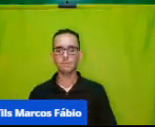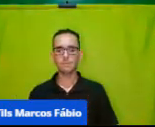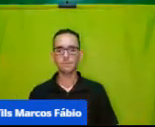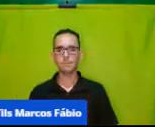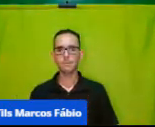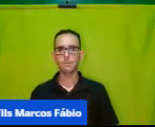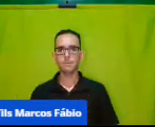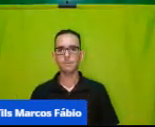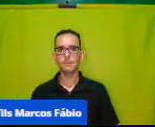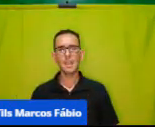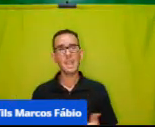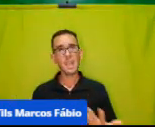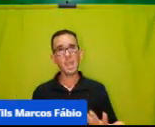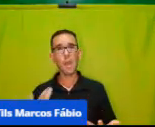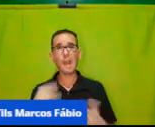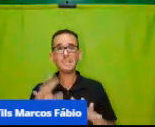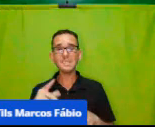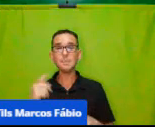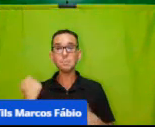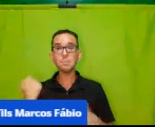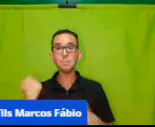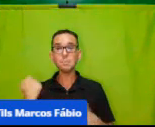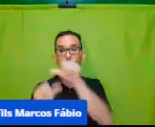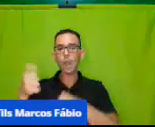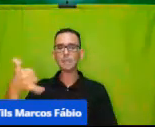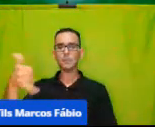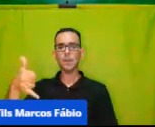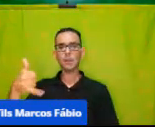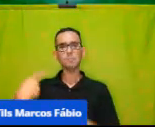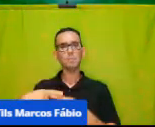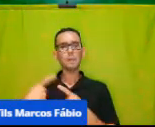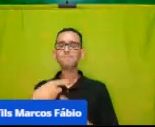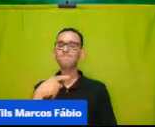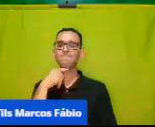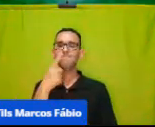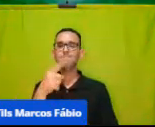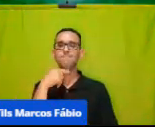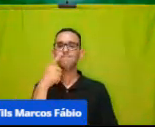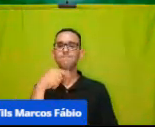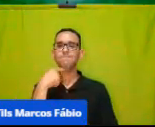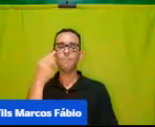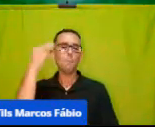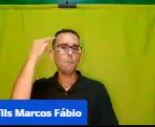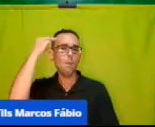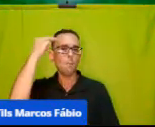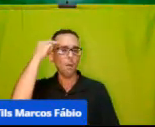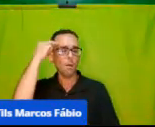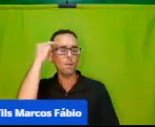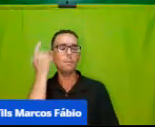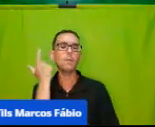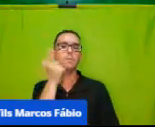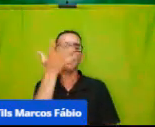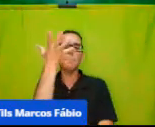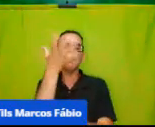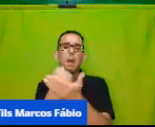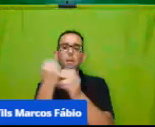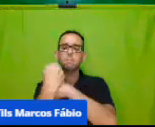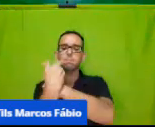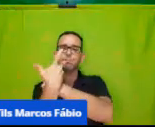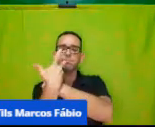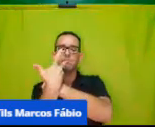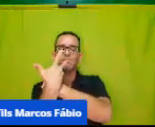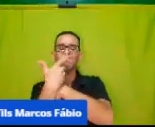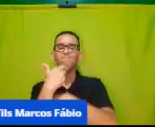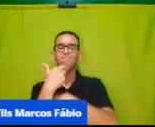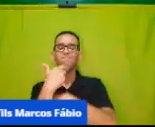Eu tive até que trocar de celular, porque o meu celular não tinha capacidade de memória para poder estar gravando os vídeos. Então, eu estava numa situação